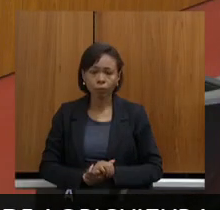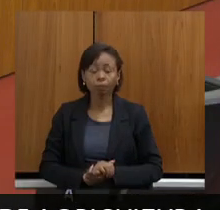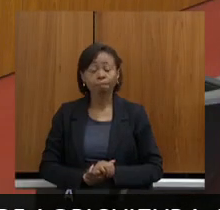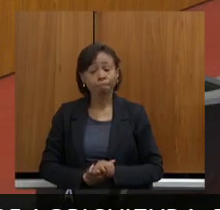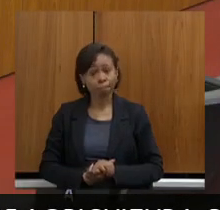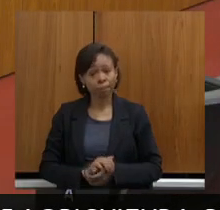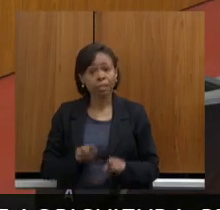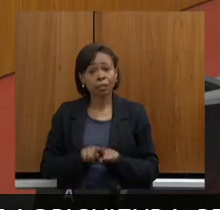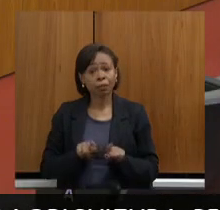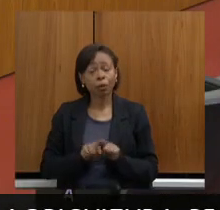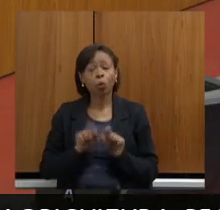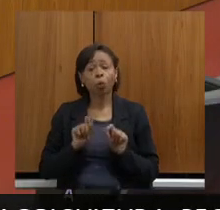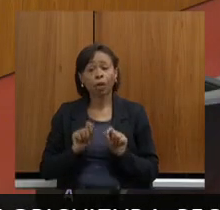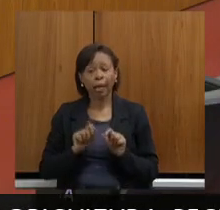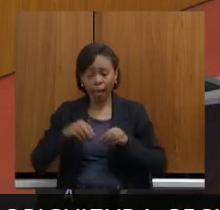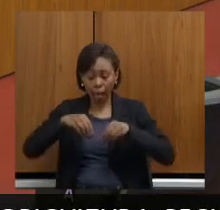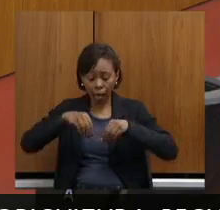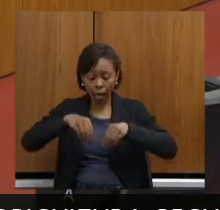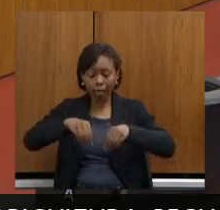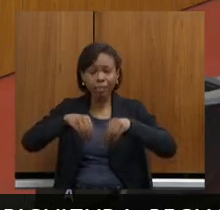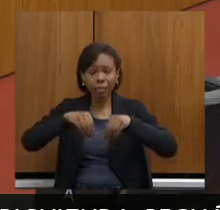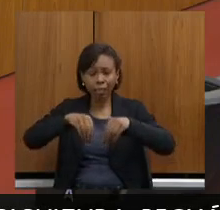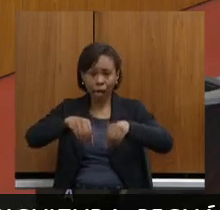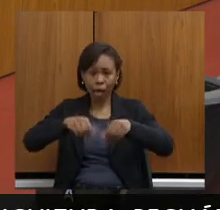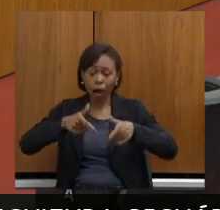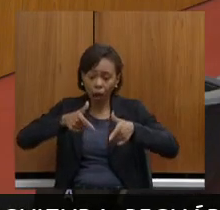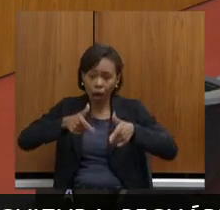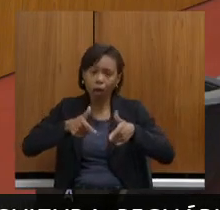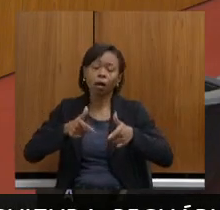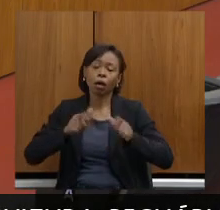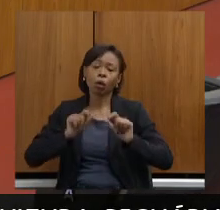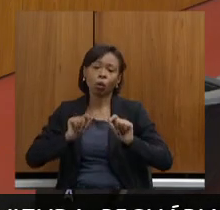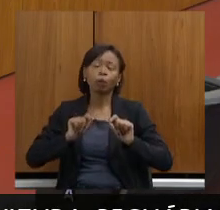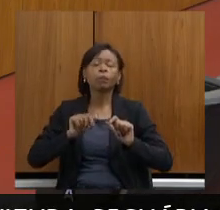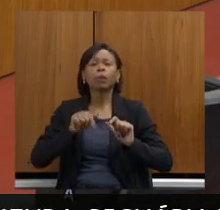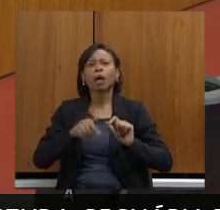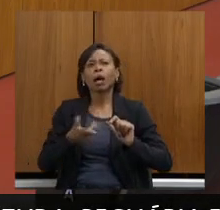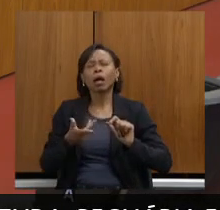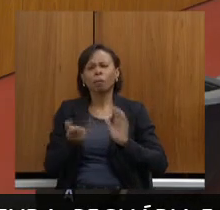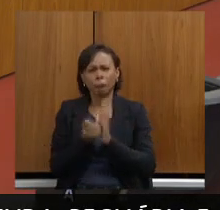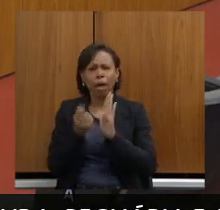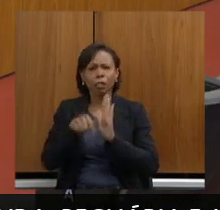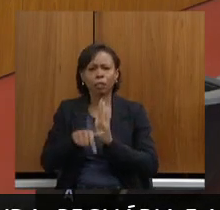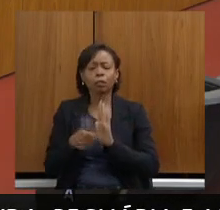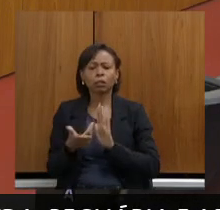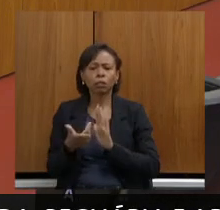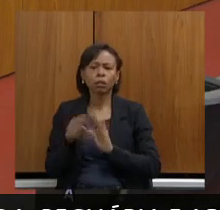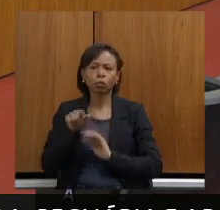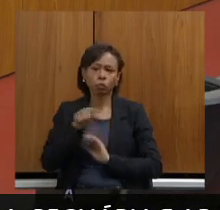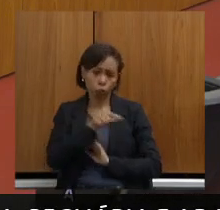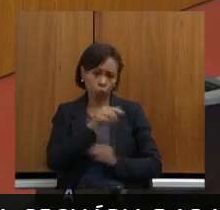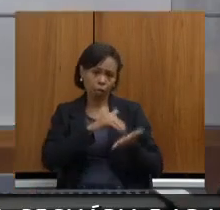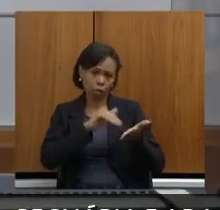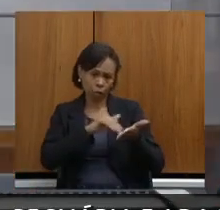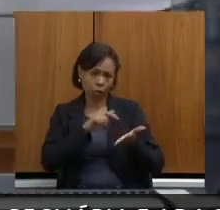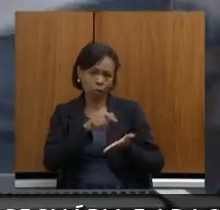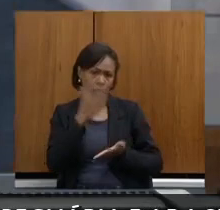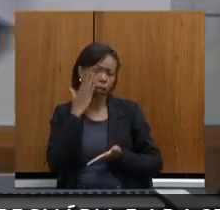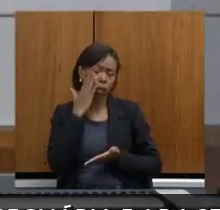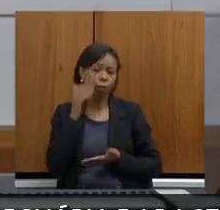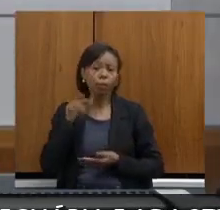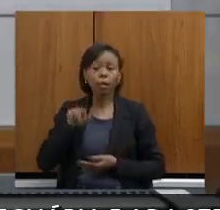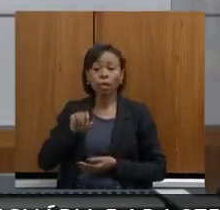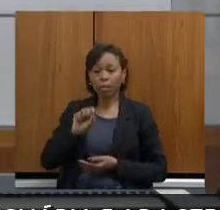titulação da terra a senhora ia mesmo eu eu não pude estar presente mas a